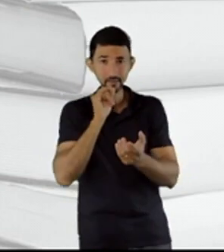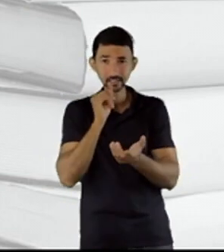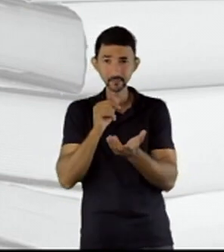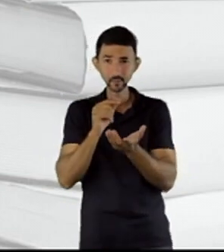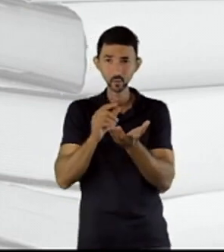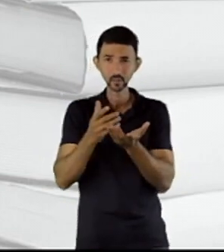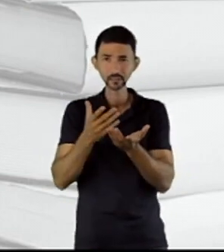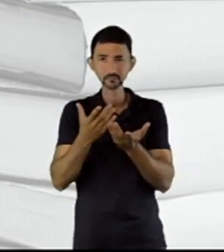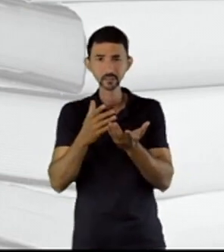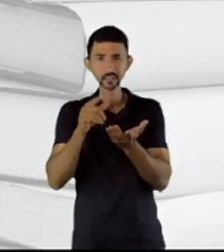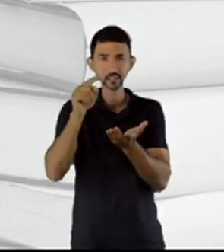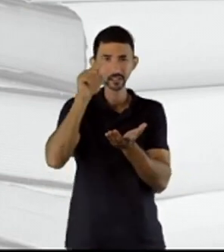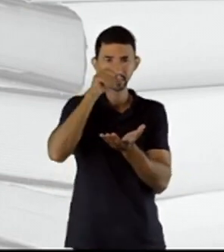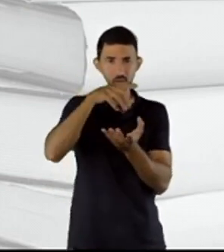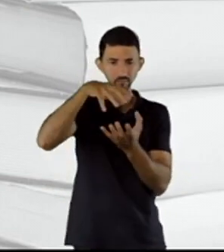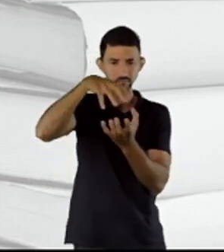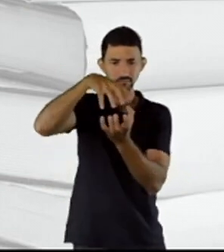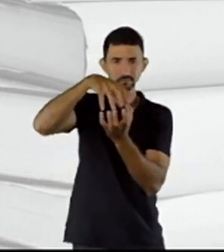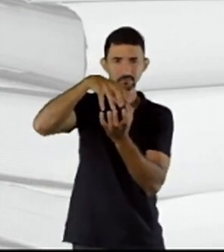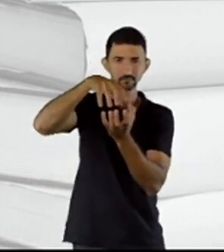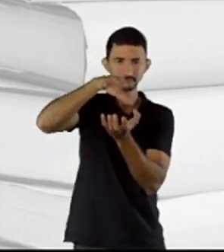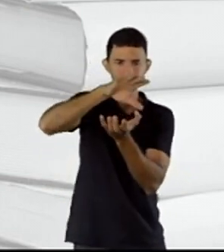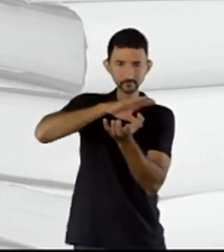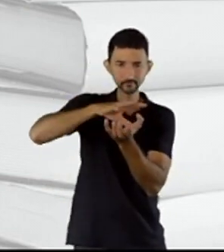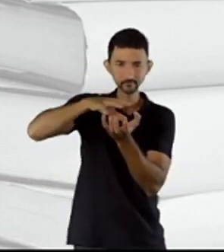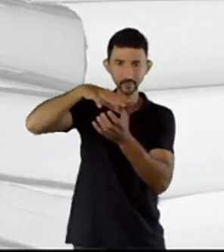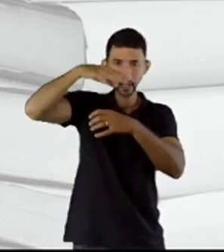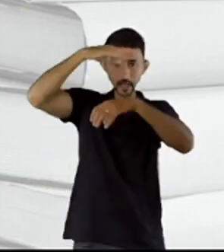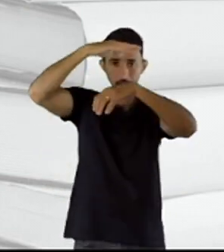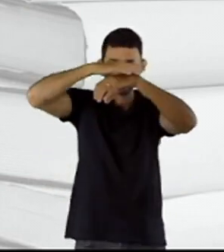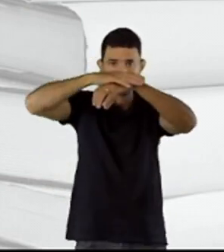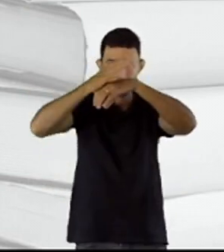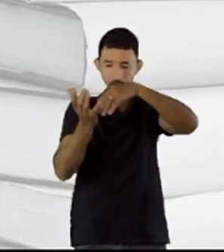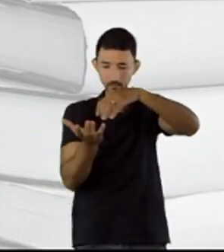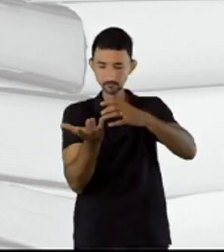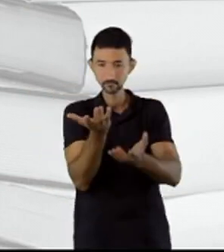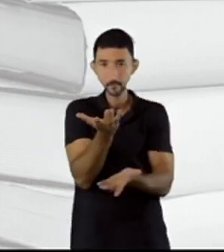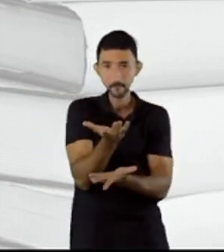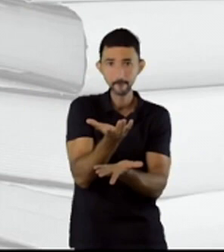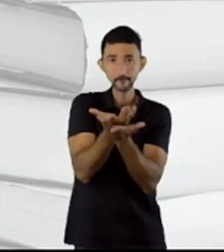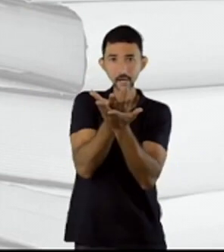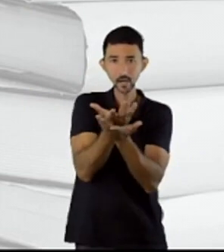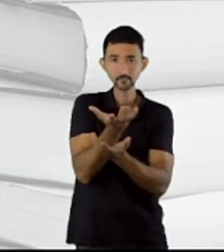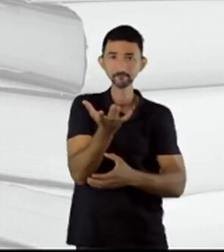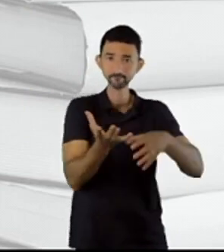é ligeiramente esférica e achatada nos seus polos,